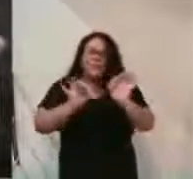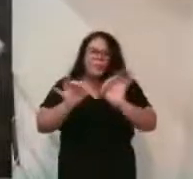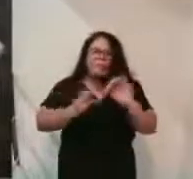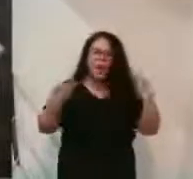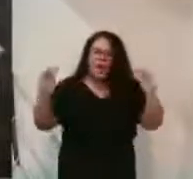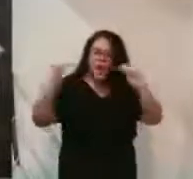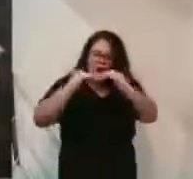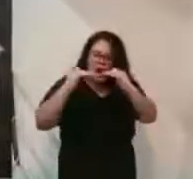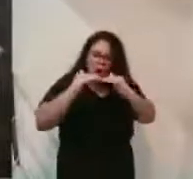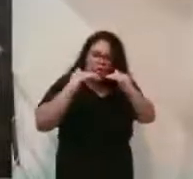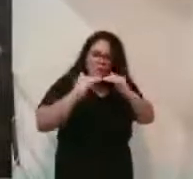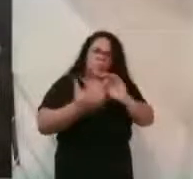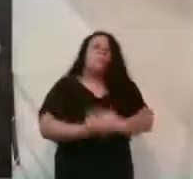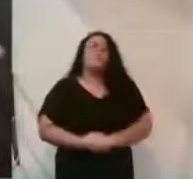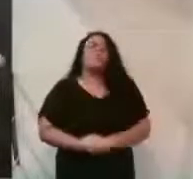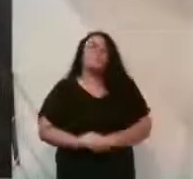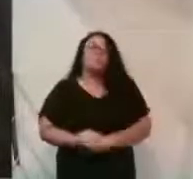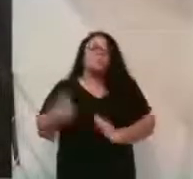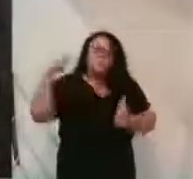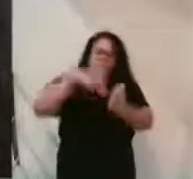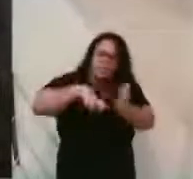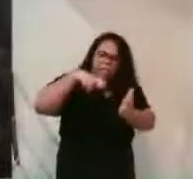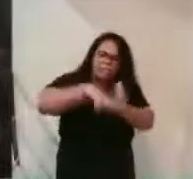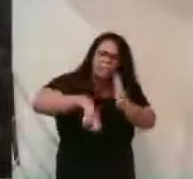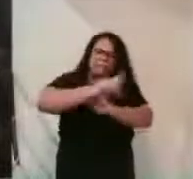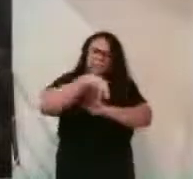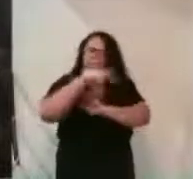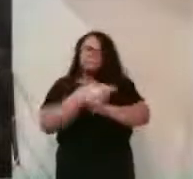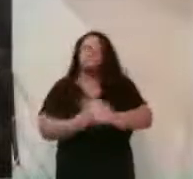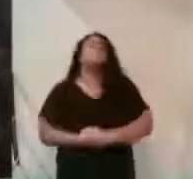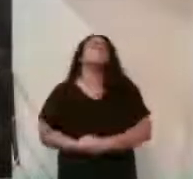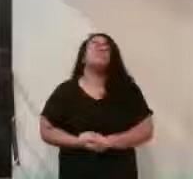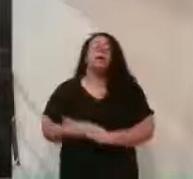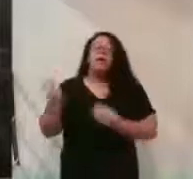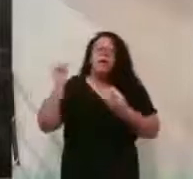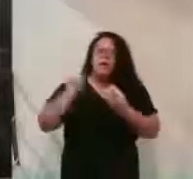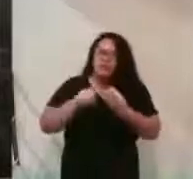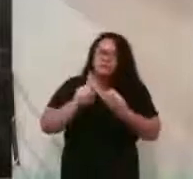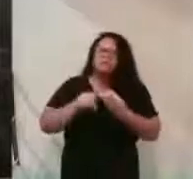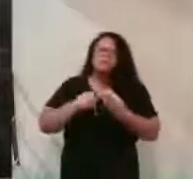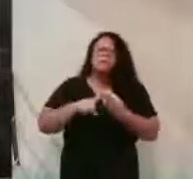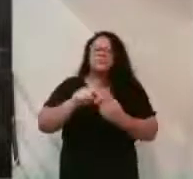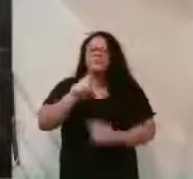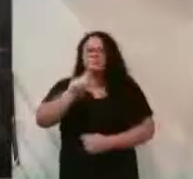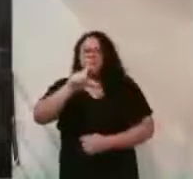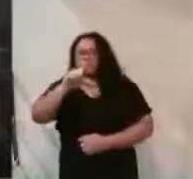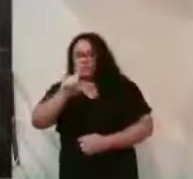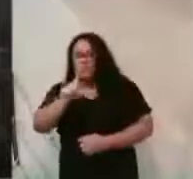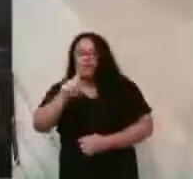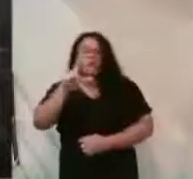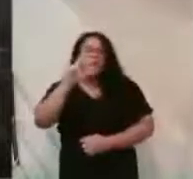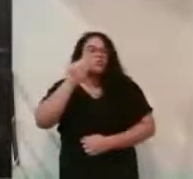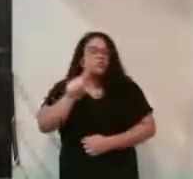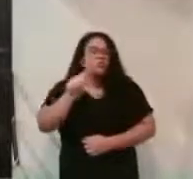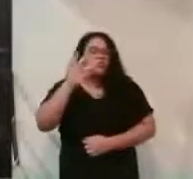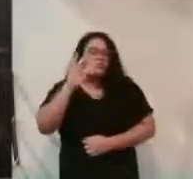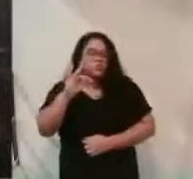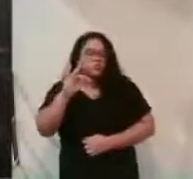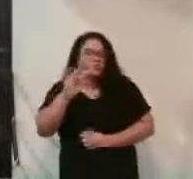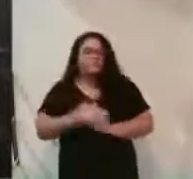surgiu o GT Lixões, que foi indispensável. A união de